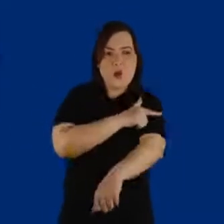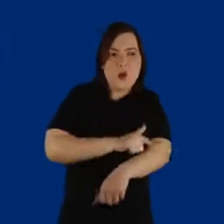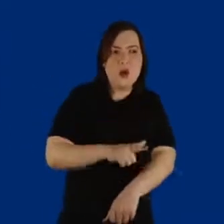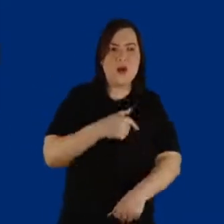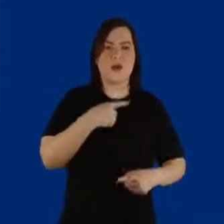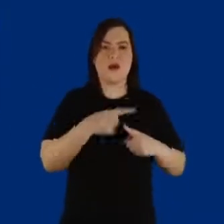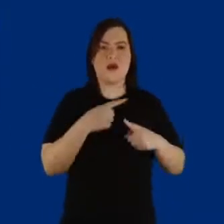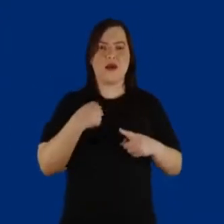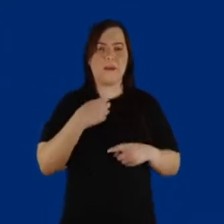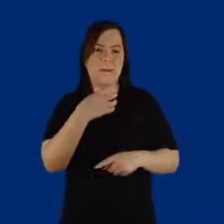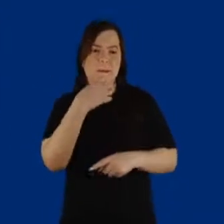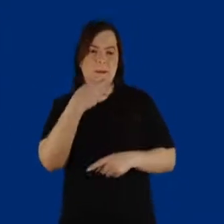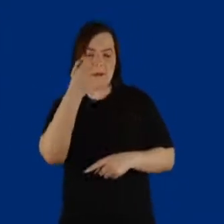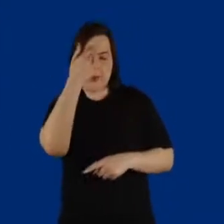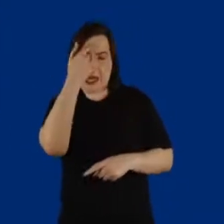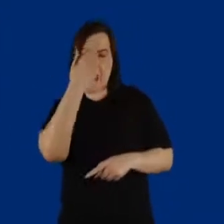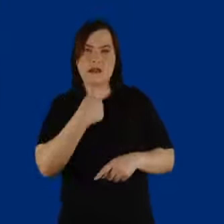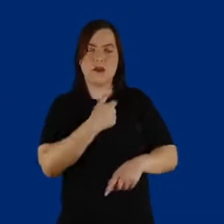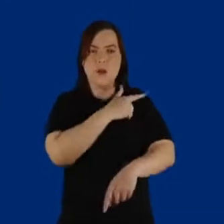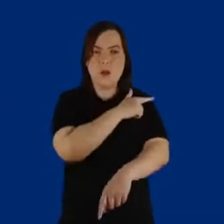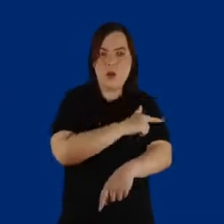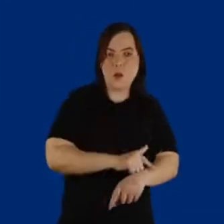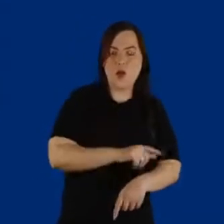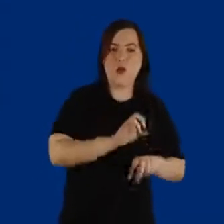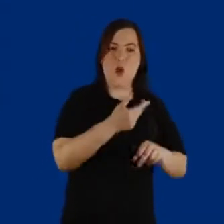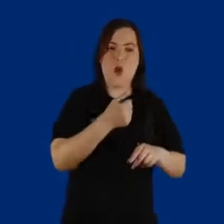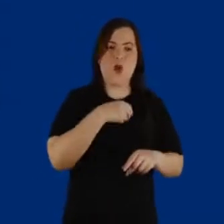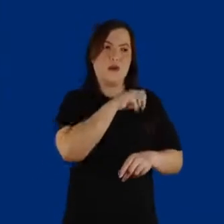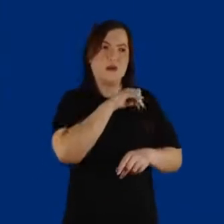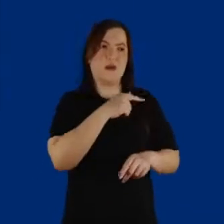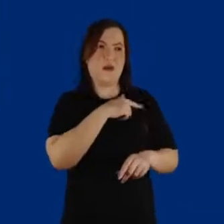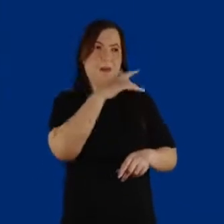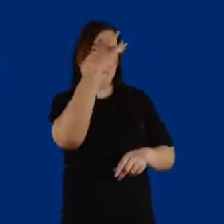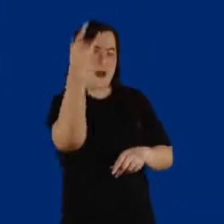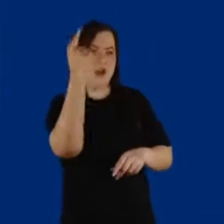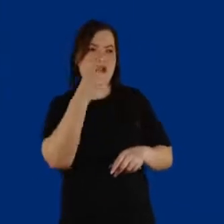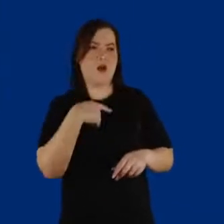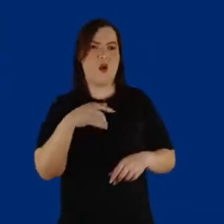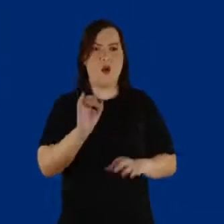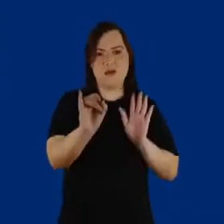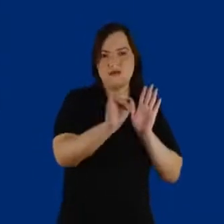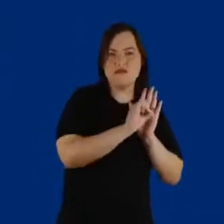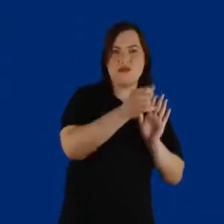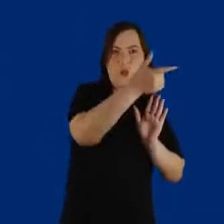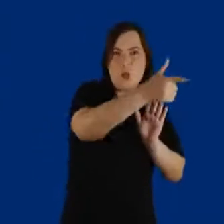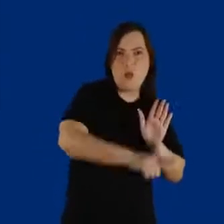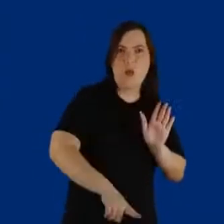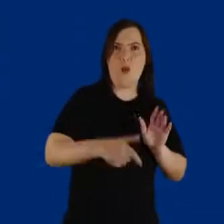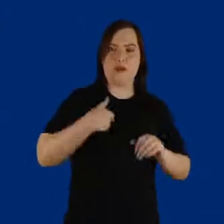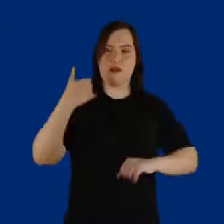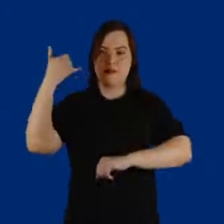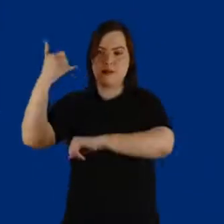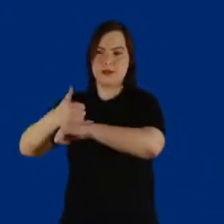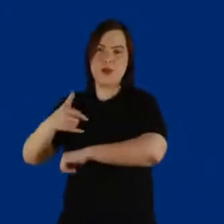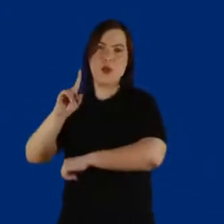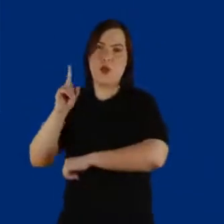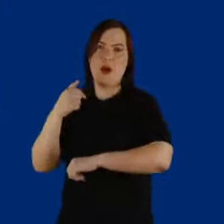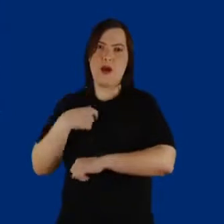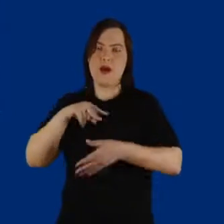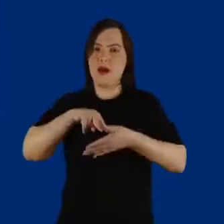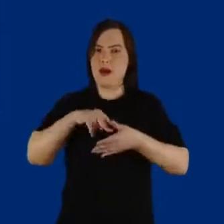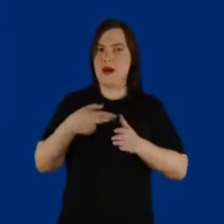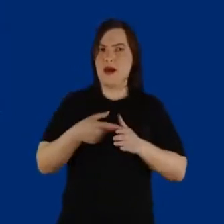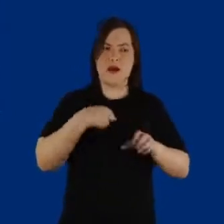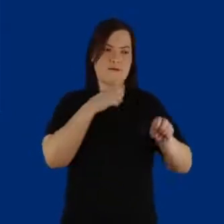pensando da pureza, ou se eu for uma pessoa que me identifico com quem está na liderança. Não é isso que temos